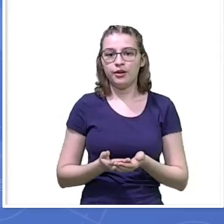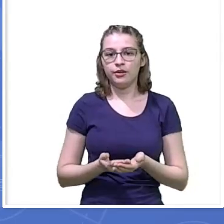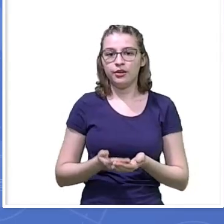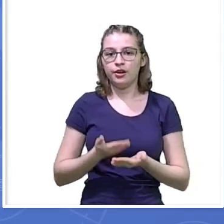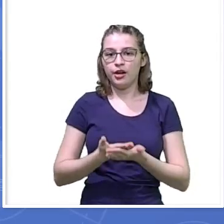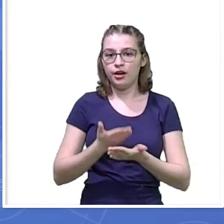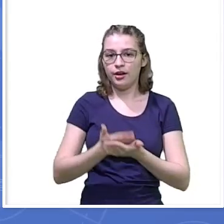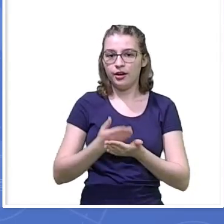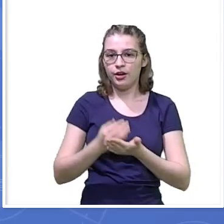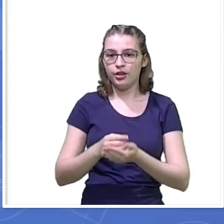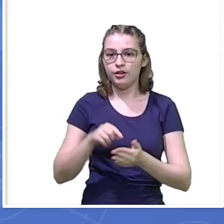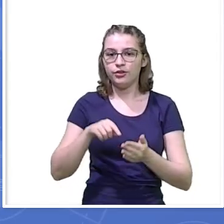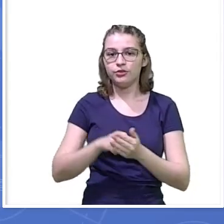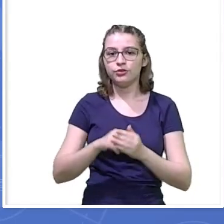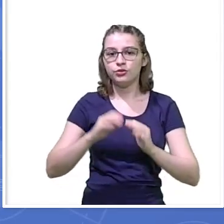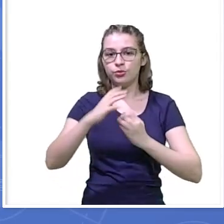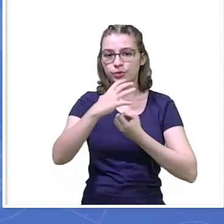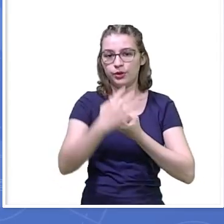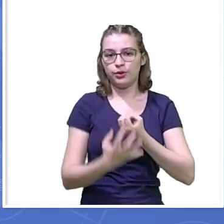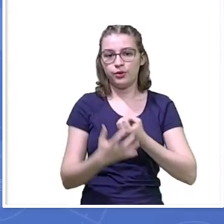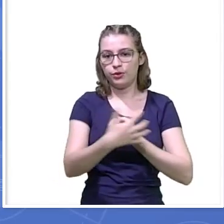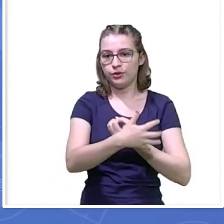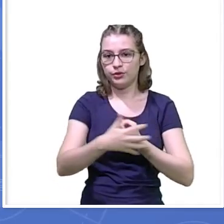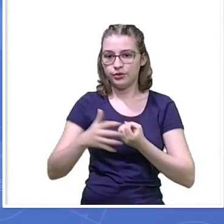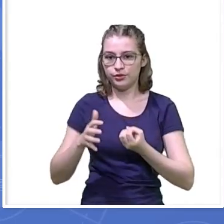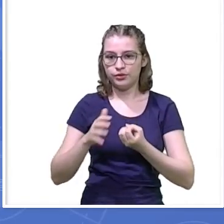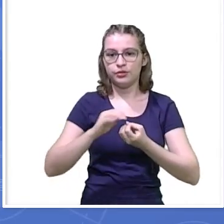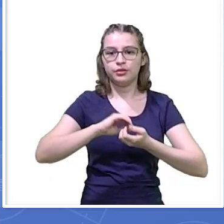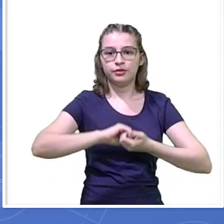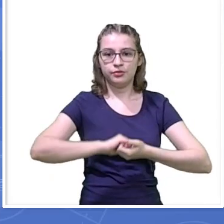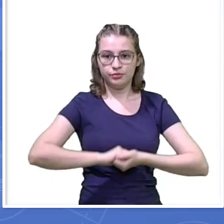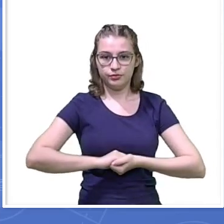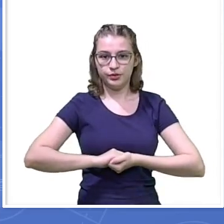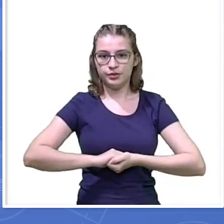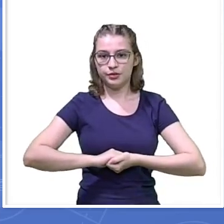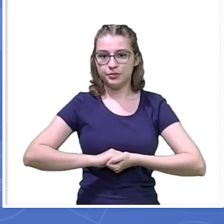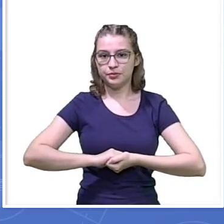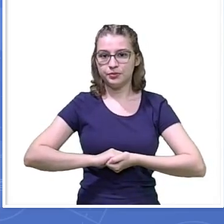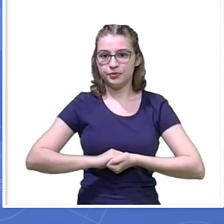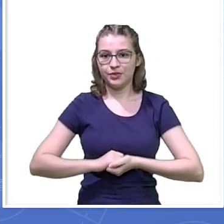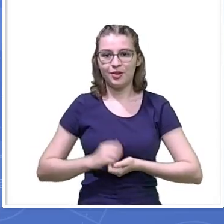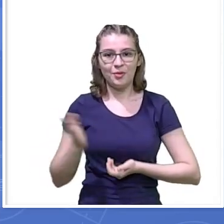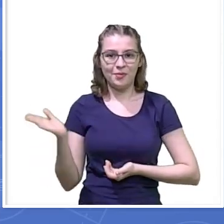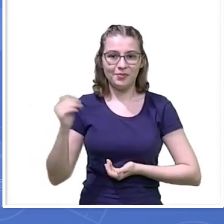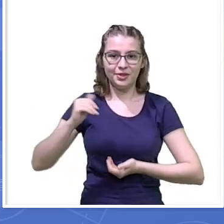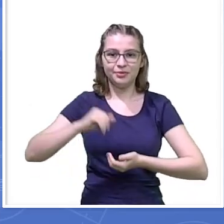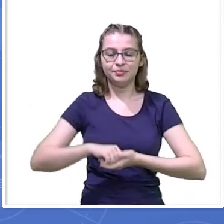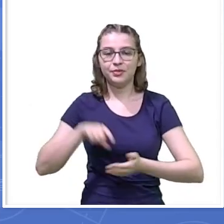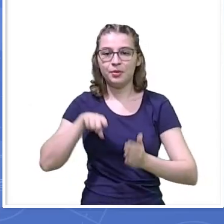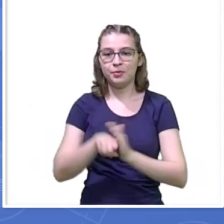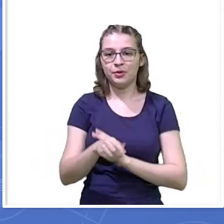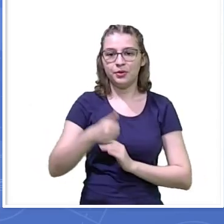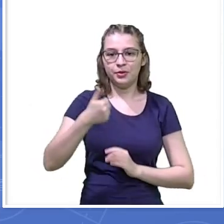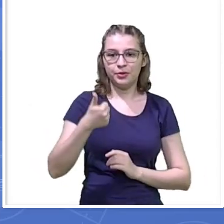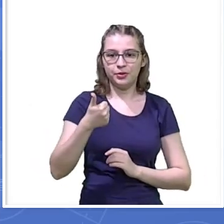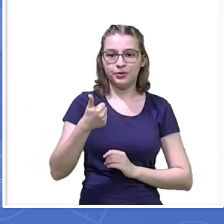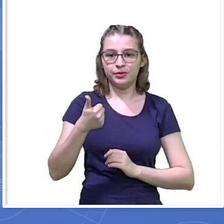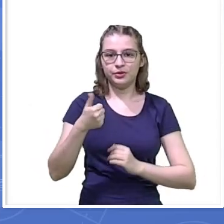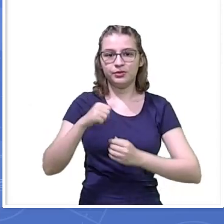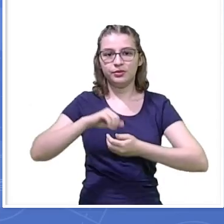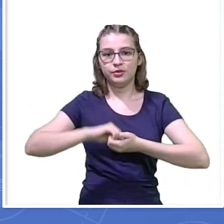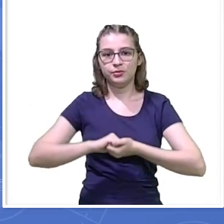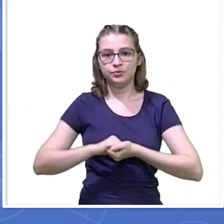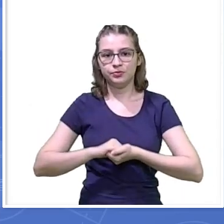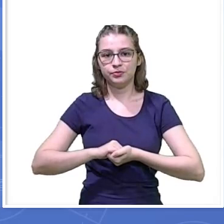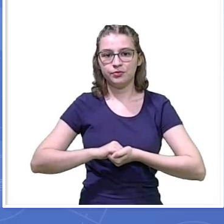fazer 4 questões sobre as coordenadas geográficas. Vamos nessa? Primeira questão na tela aí para vocês, uma questão de